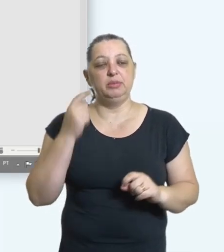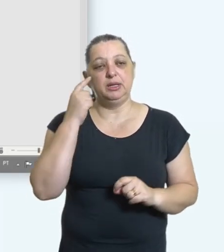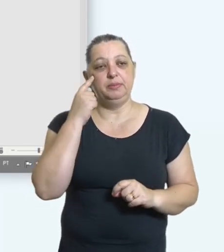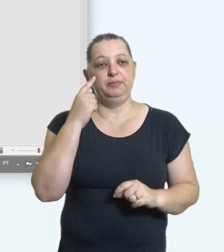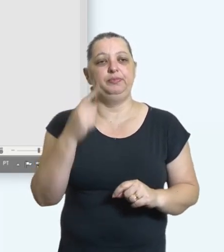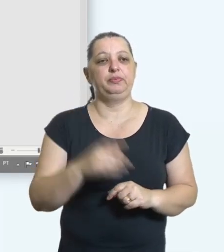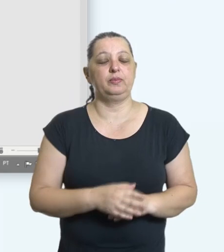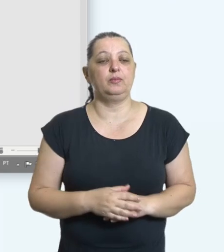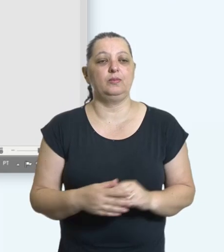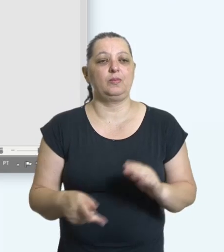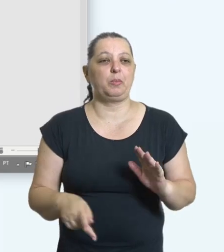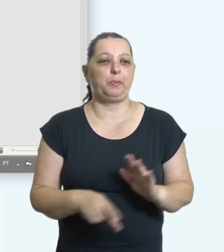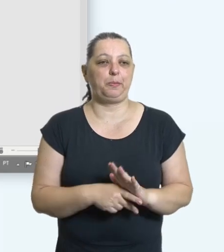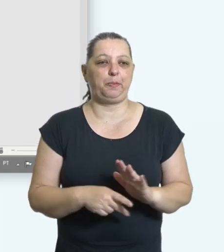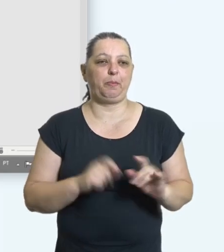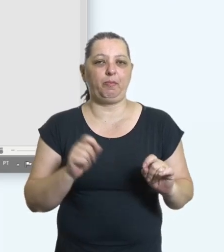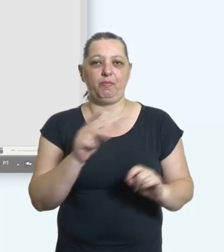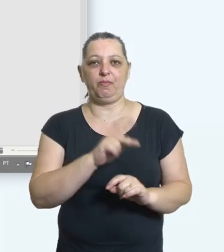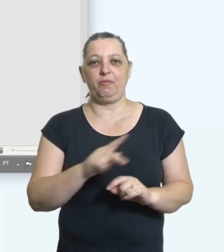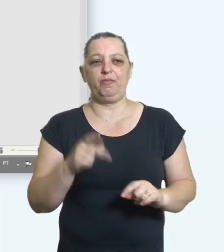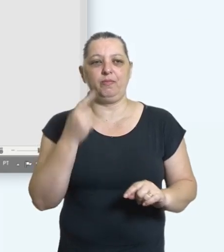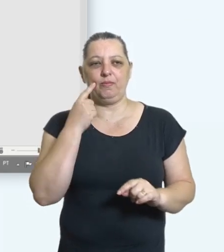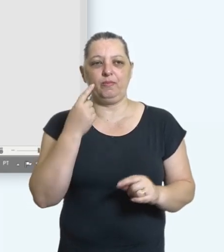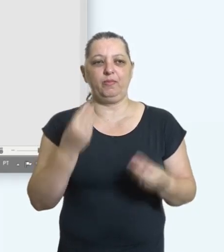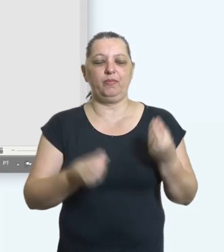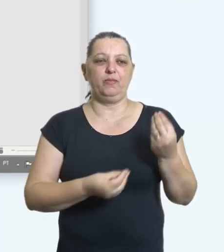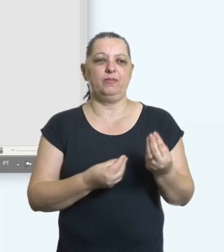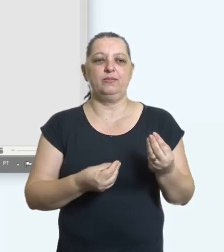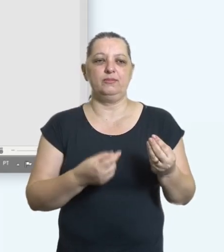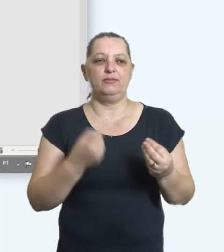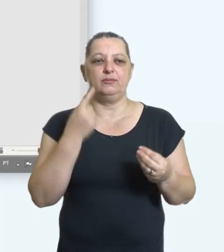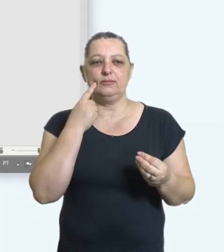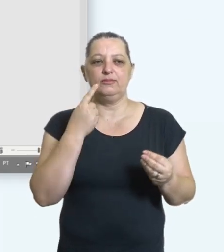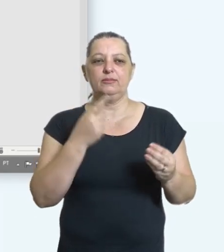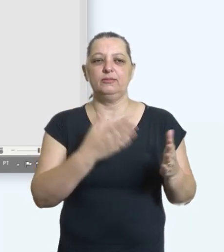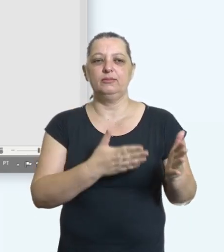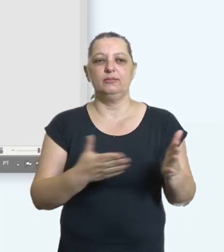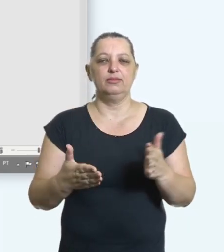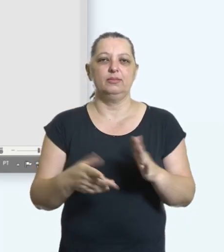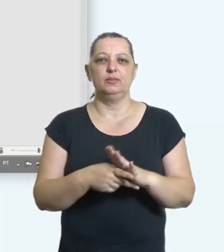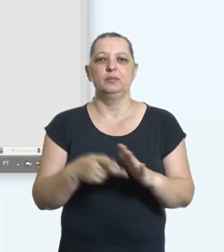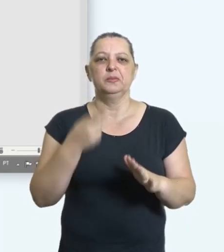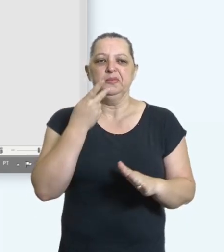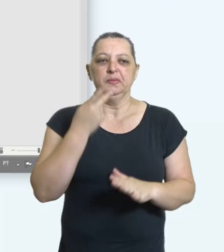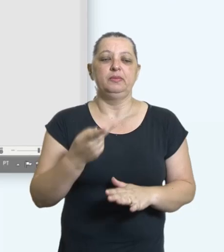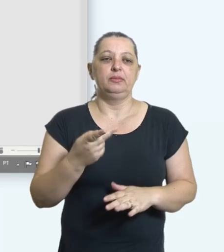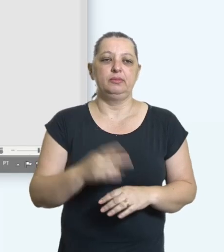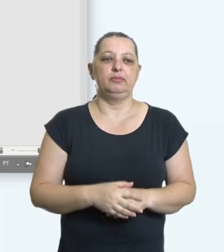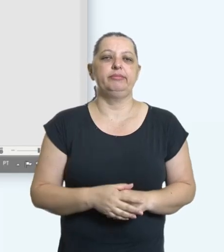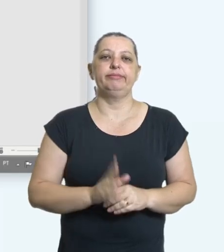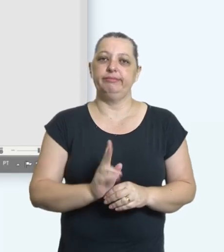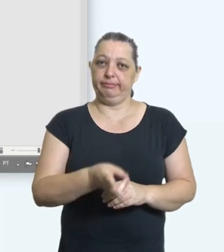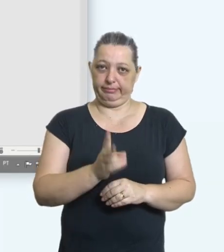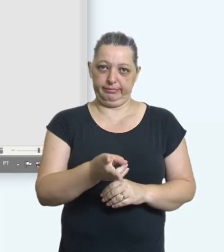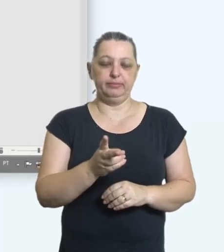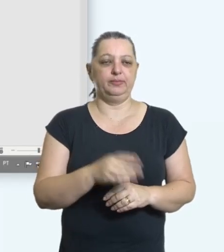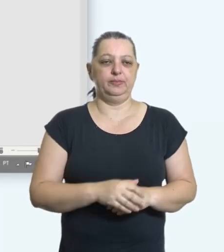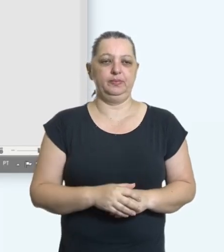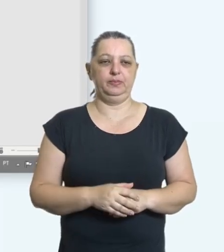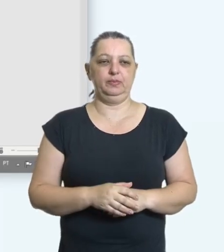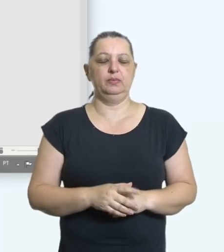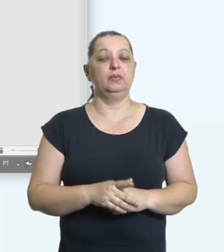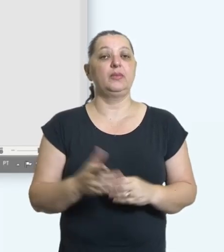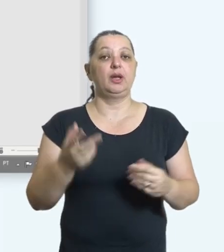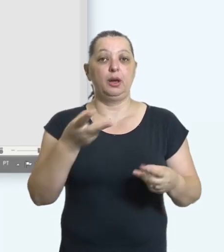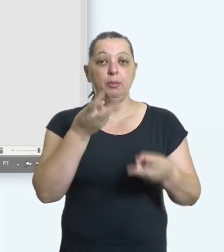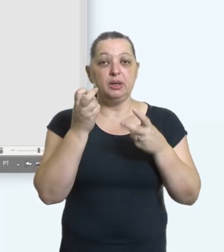isso. Você, professor, não se preocupe. Se você me falar, mas não sou eu que tenho que fazer isso. Perfeito. É que nesse